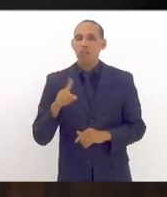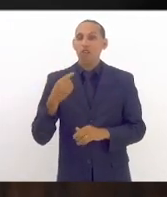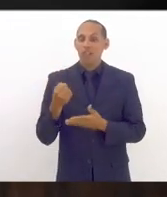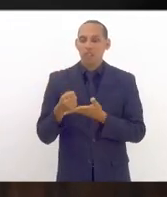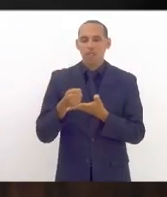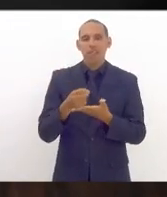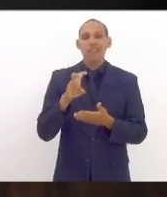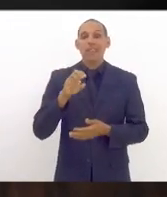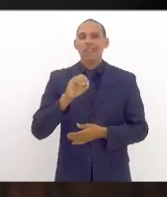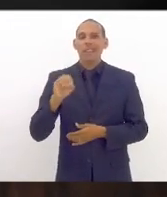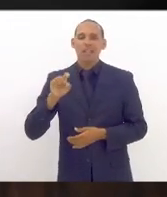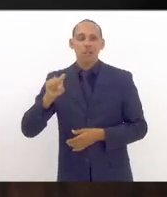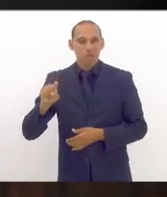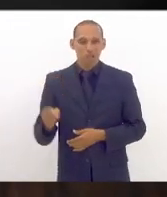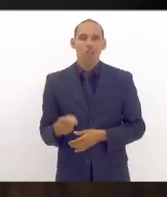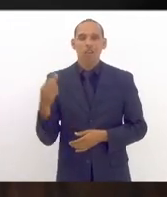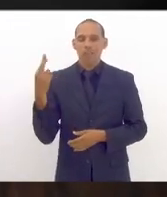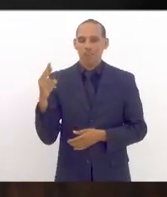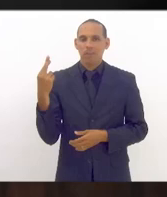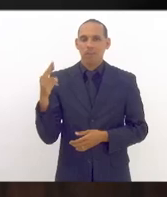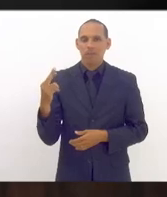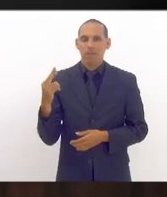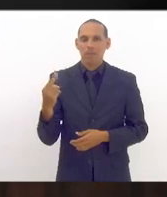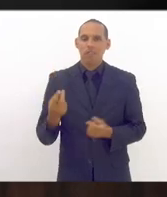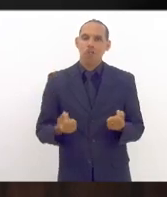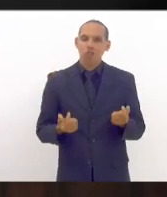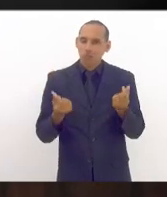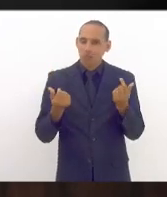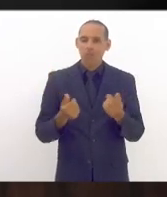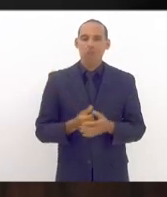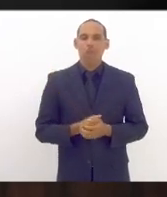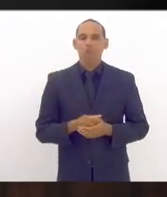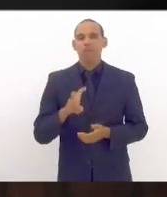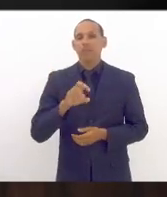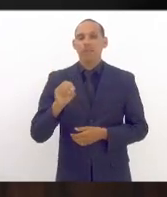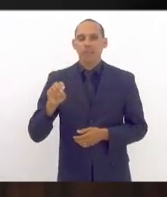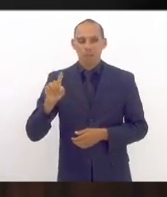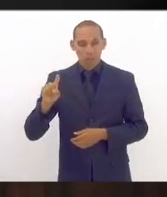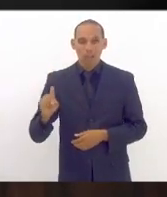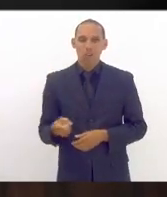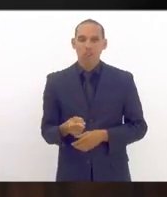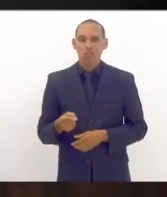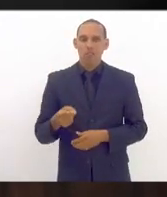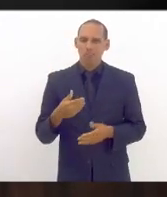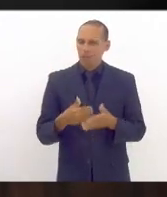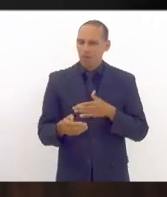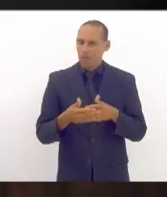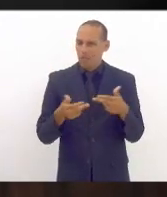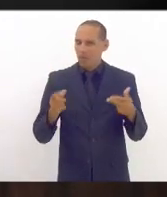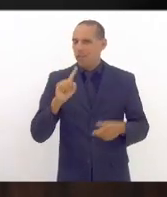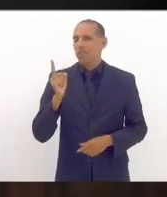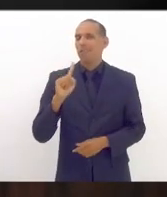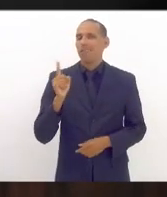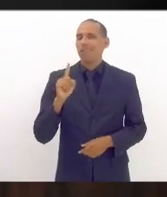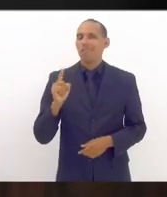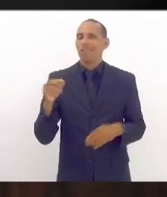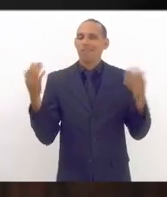500 milhões de reais em dinheiro 500 milhões de reais não é qualquer coisa